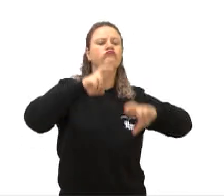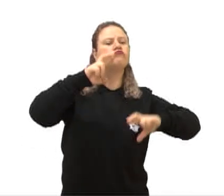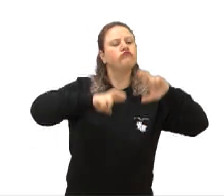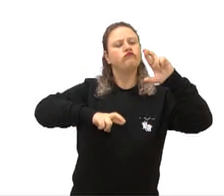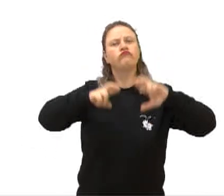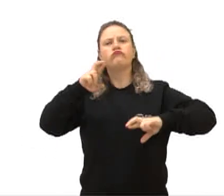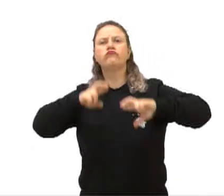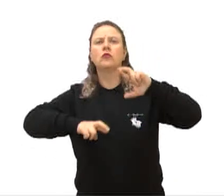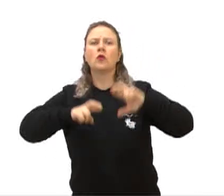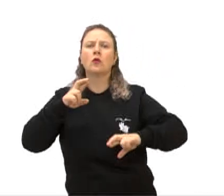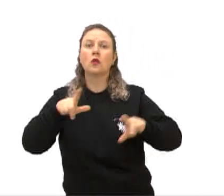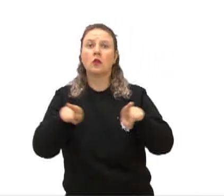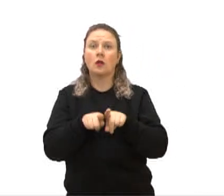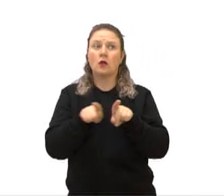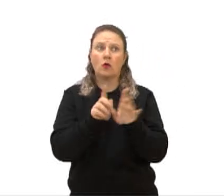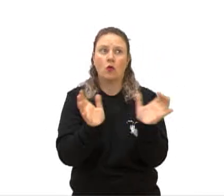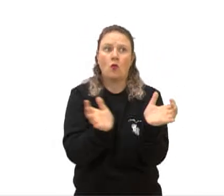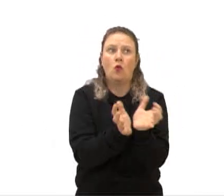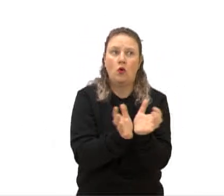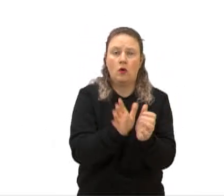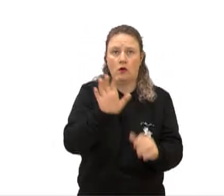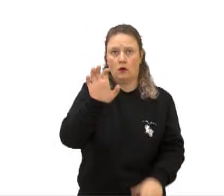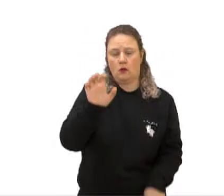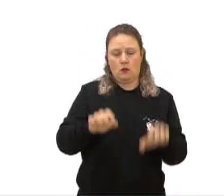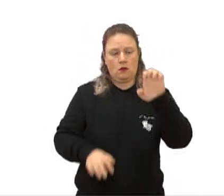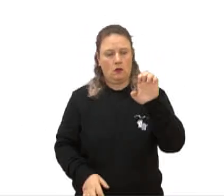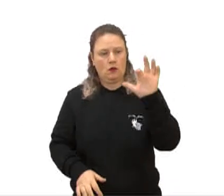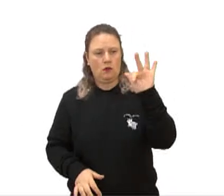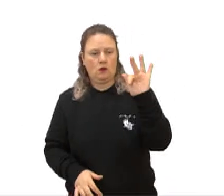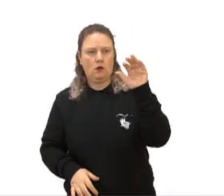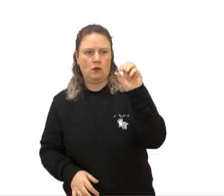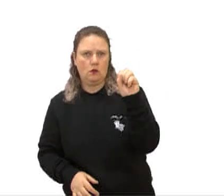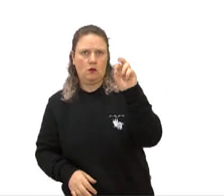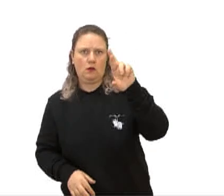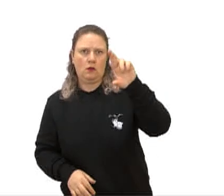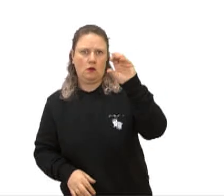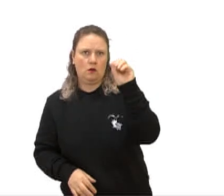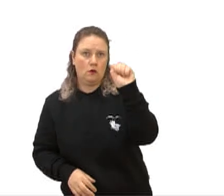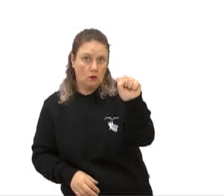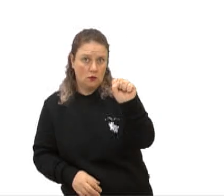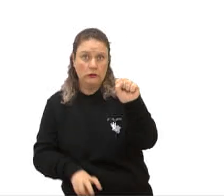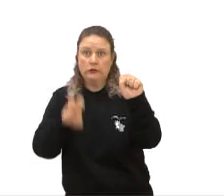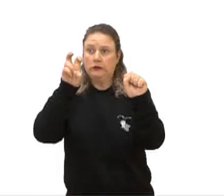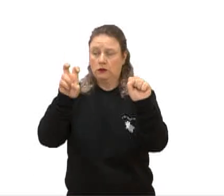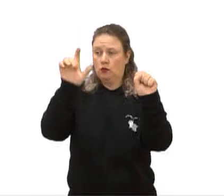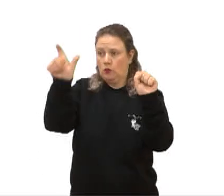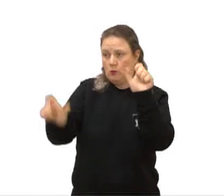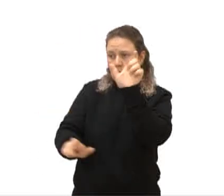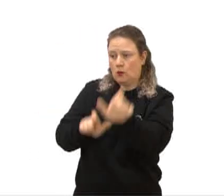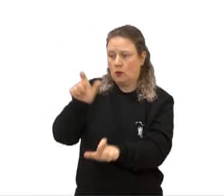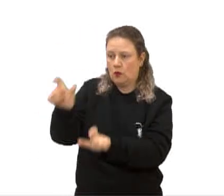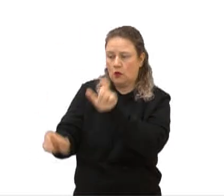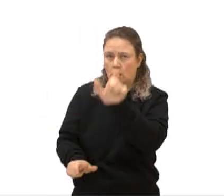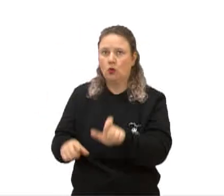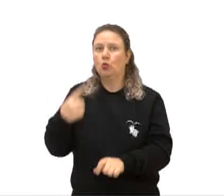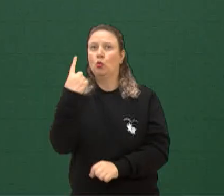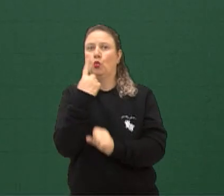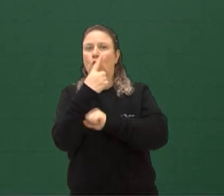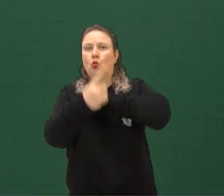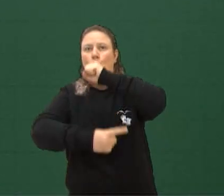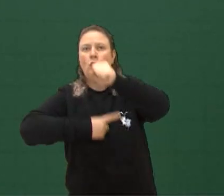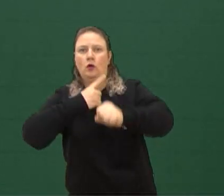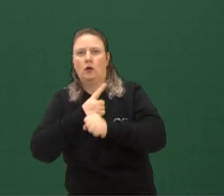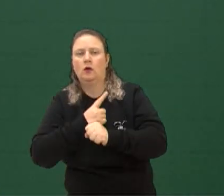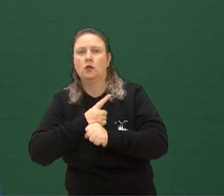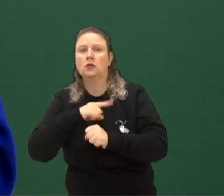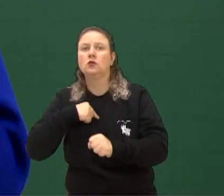faziam, né, a gente vai ter o Conselho dos Éforos, que eram formados, né, por 5 membros, né, mandato ali de 1 ano, e eles justamente tinham